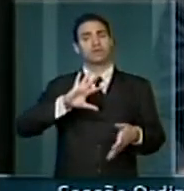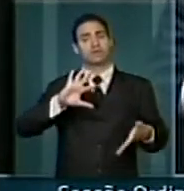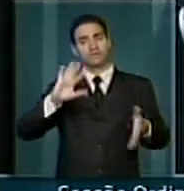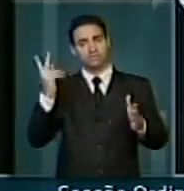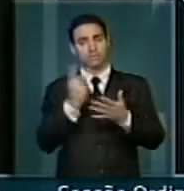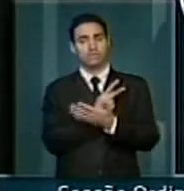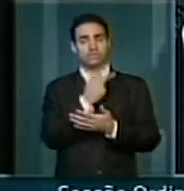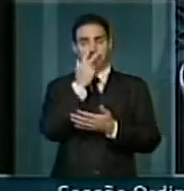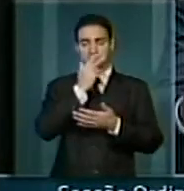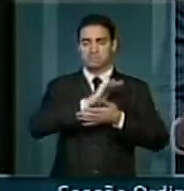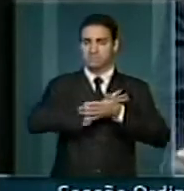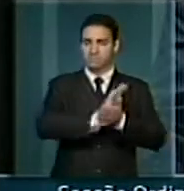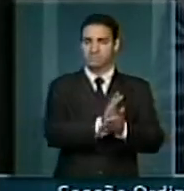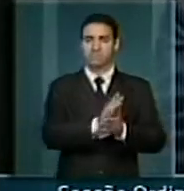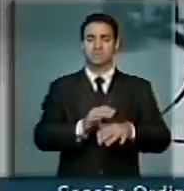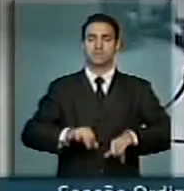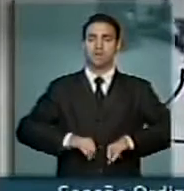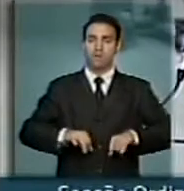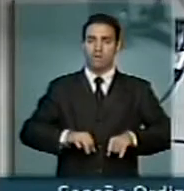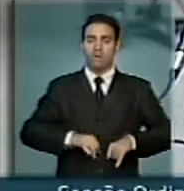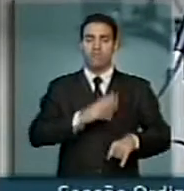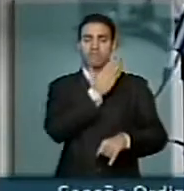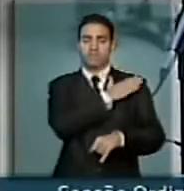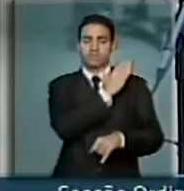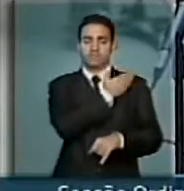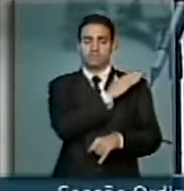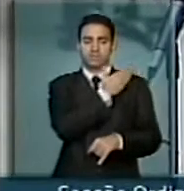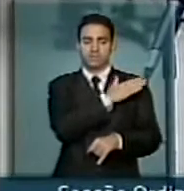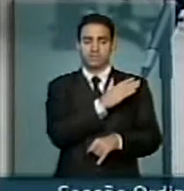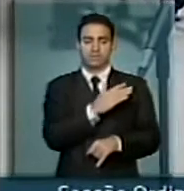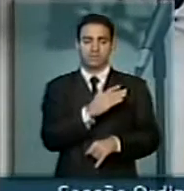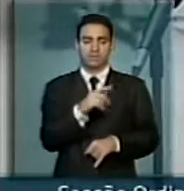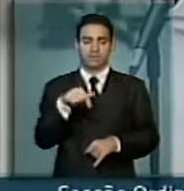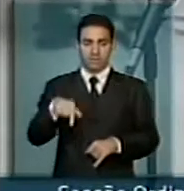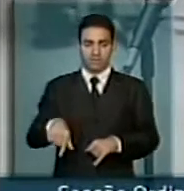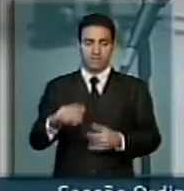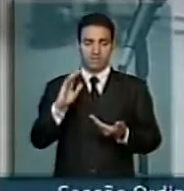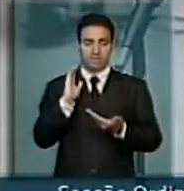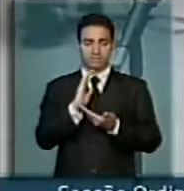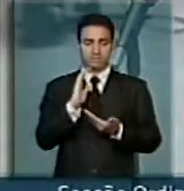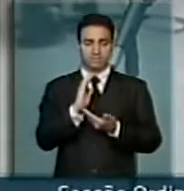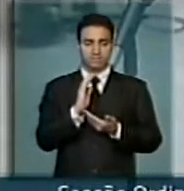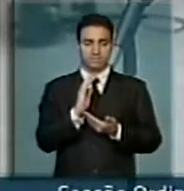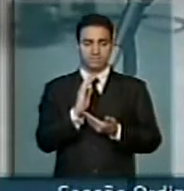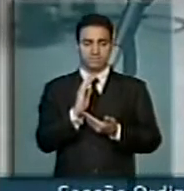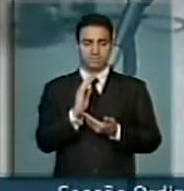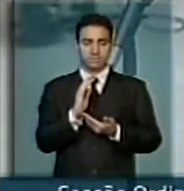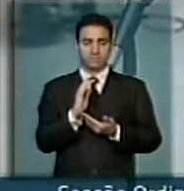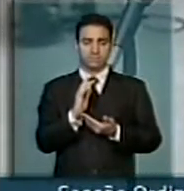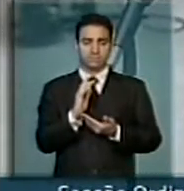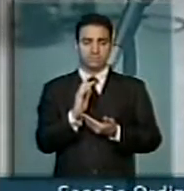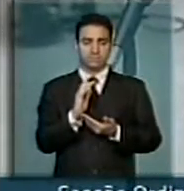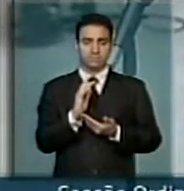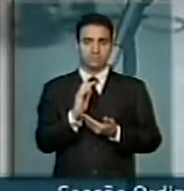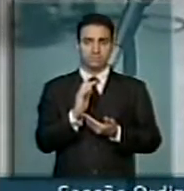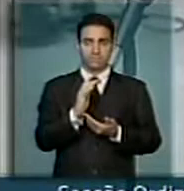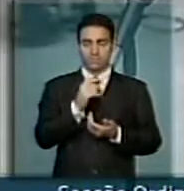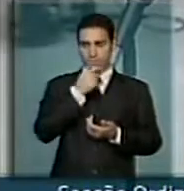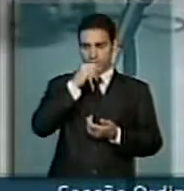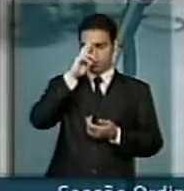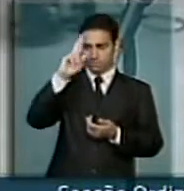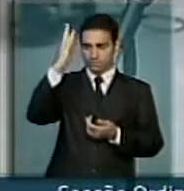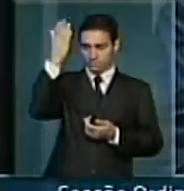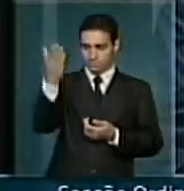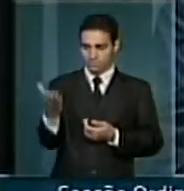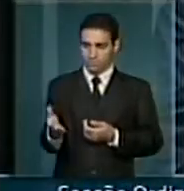discriminação, que sofrem os preconceitos e que tem aqui nessa casa, na sua pessoa, a pessoa de Vossa